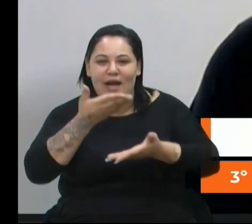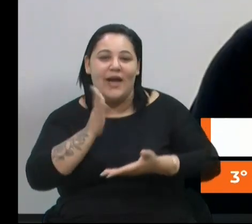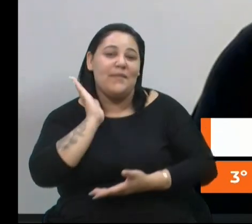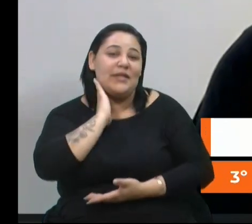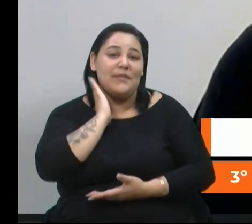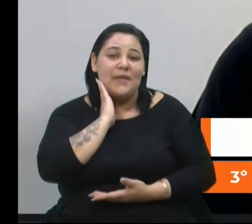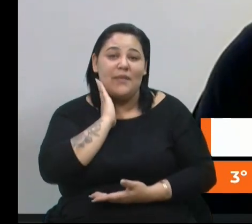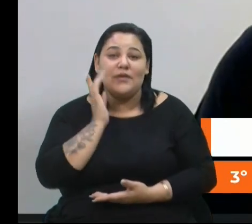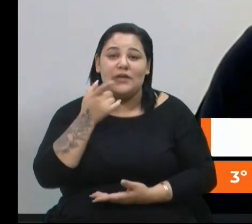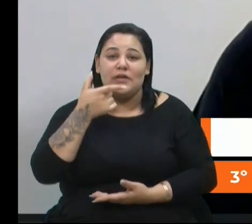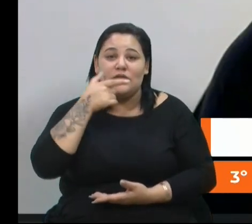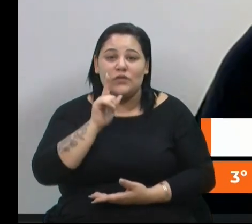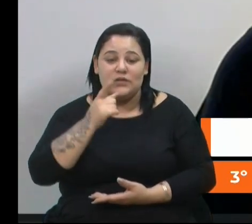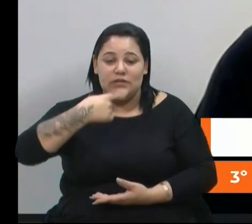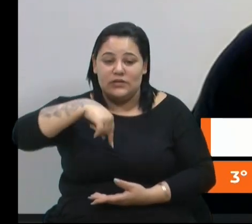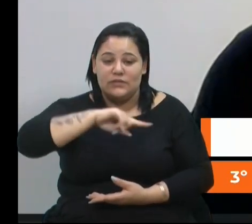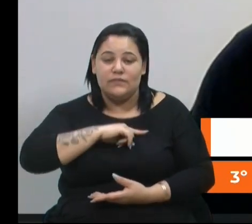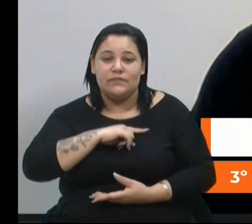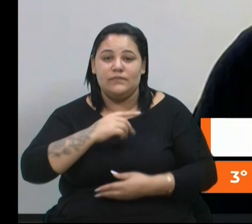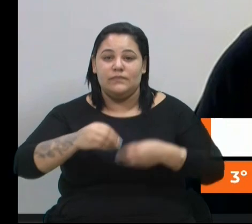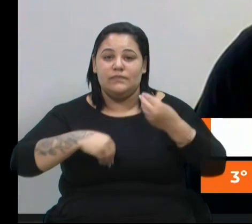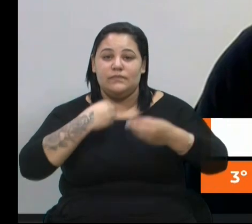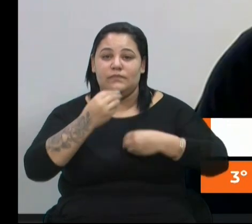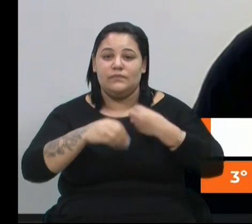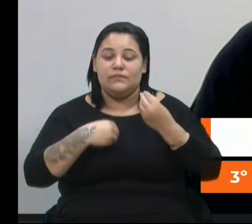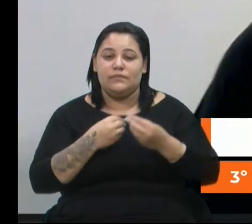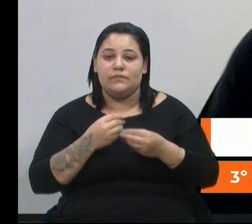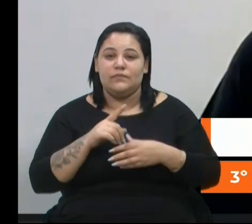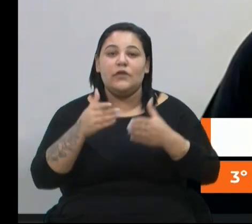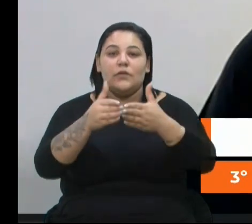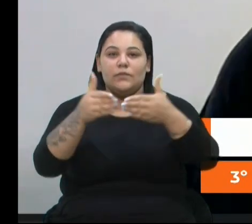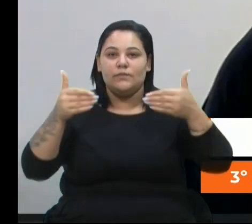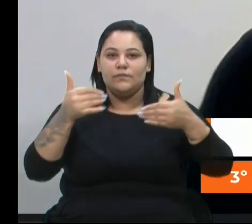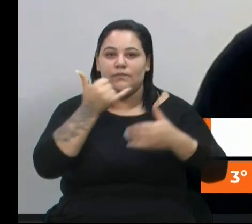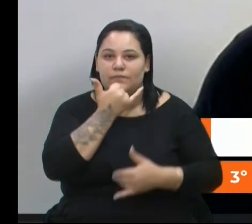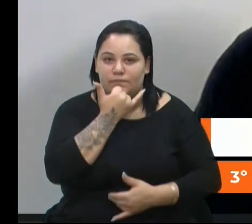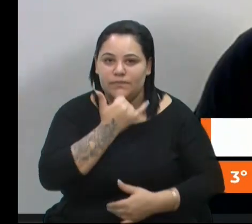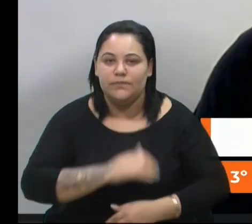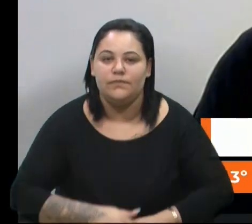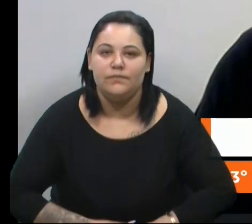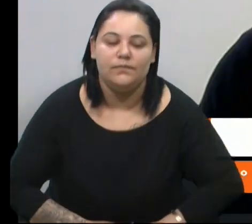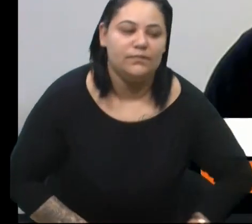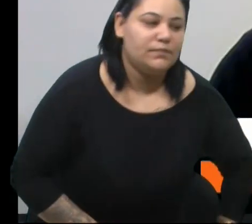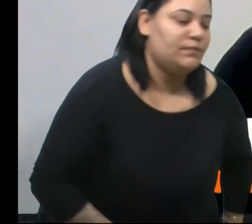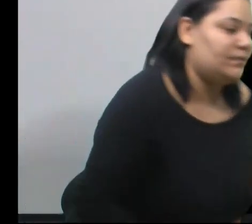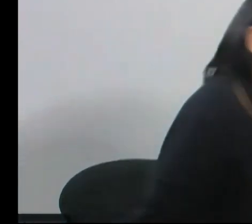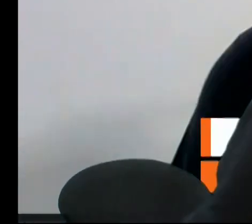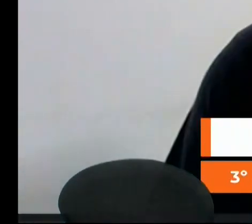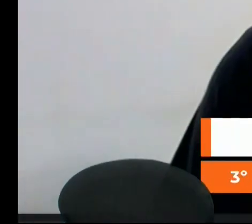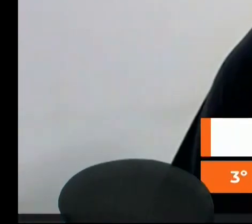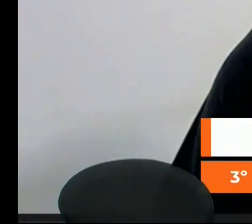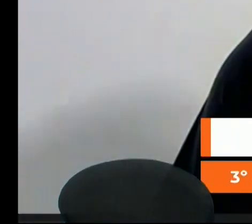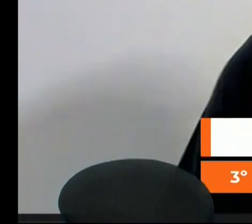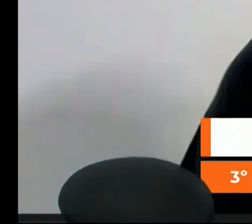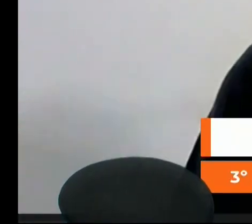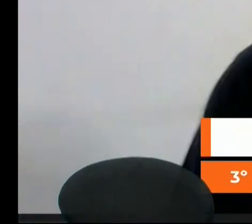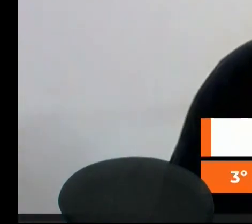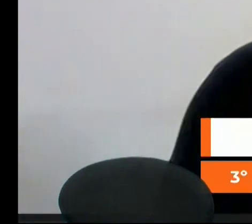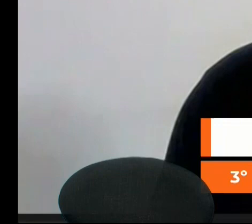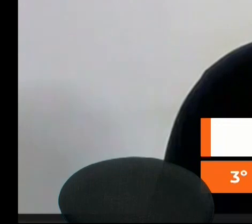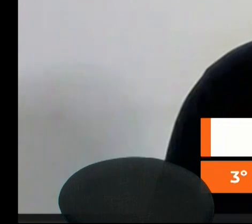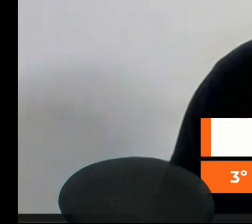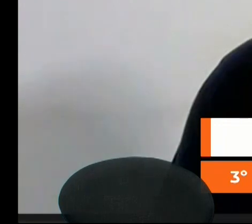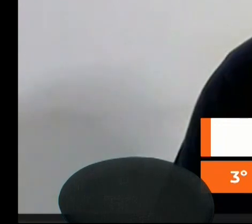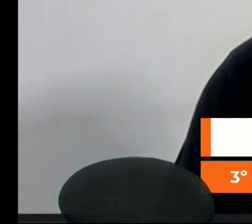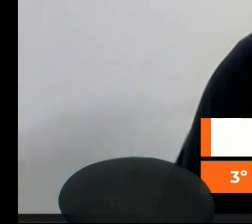possam se sentir vistos. E dali, depois daquela manifestação, vai certeza que vai aparecer alguns ali e vai falar, pô, eu também gosto disso,